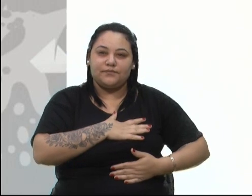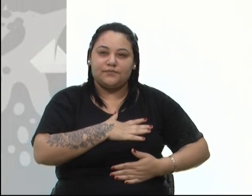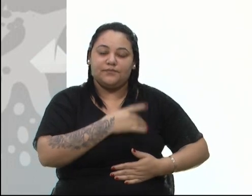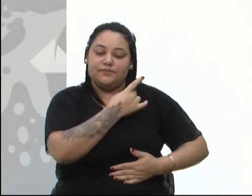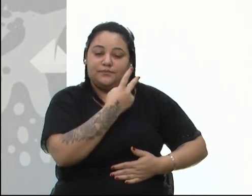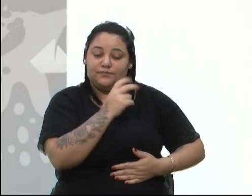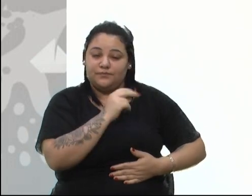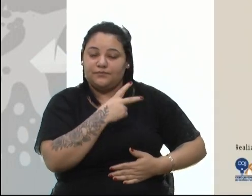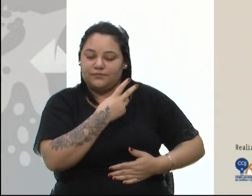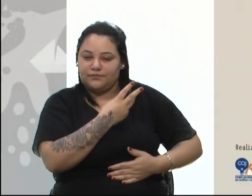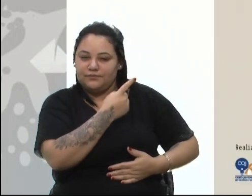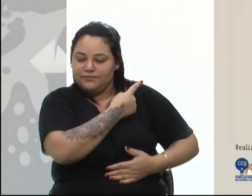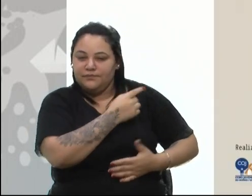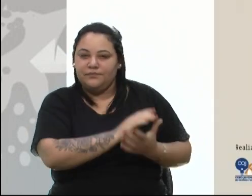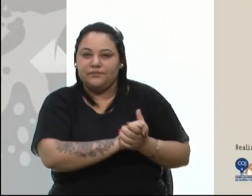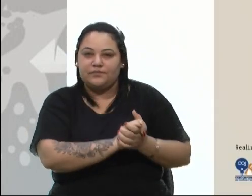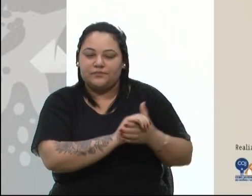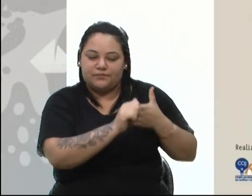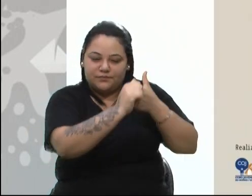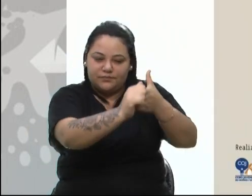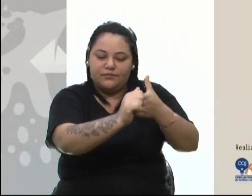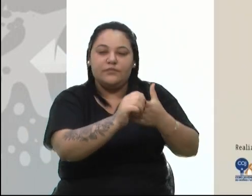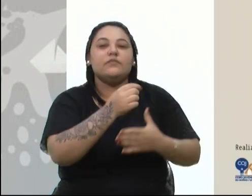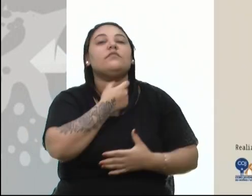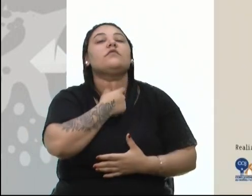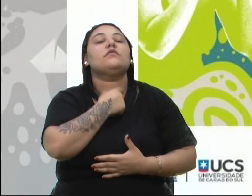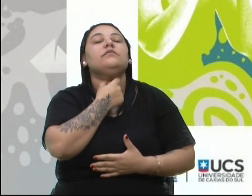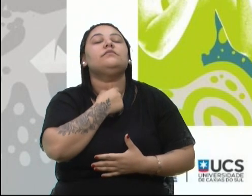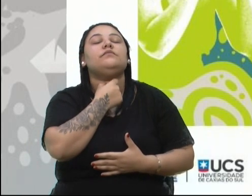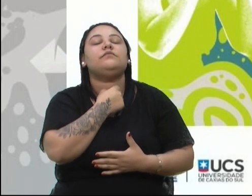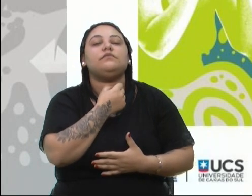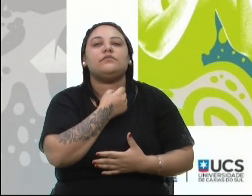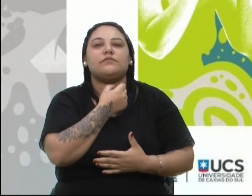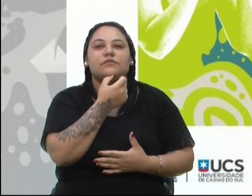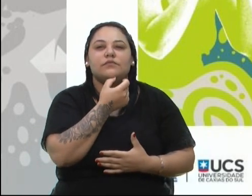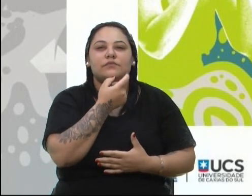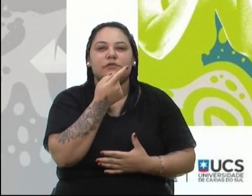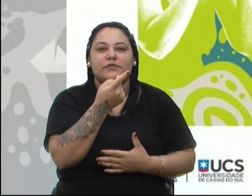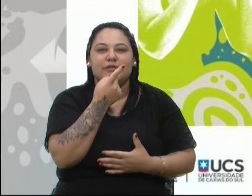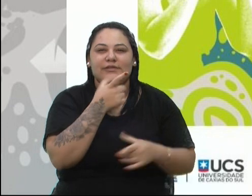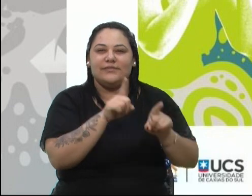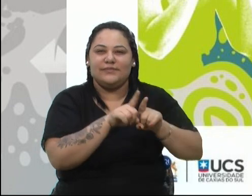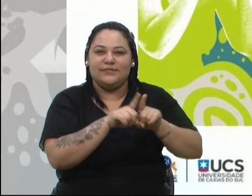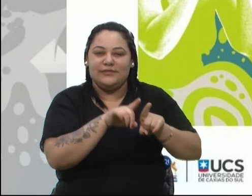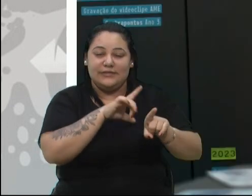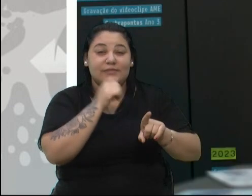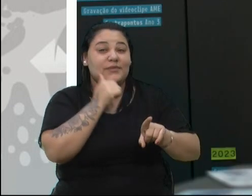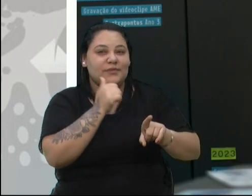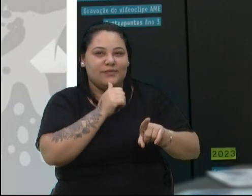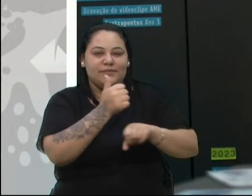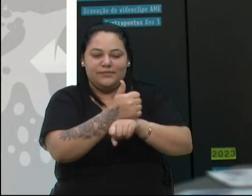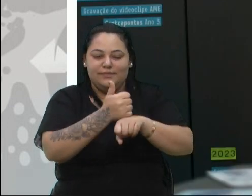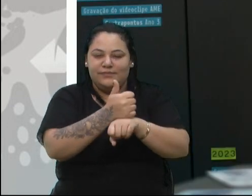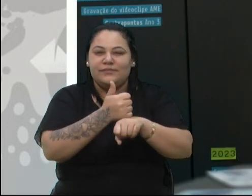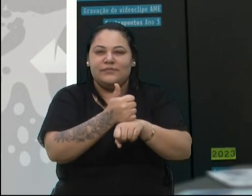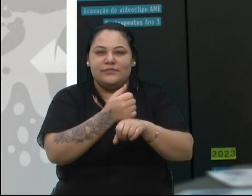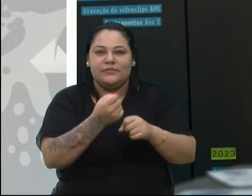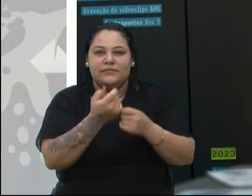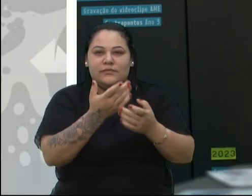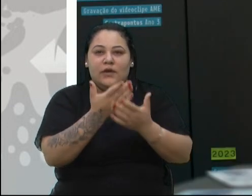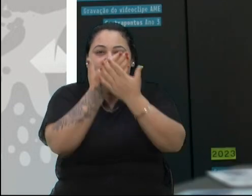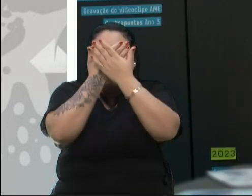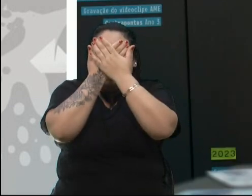orientação vocal, uma pessoa que é referência nacional, todo mundo quer ela dando oficina e dando a bênção, é